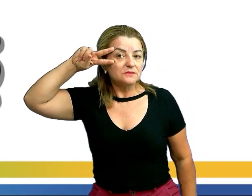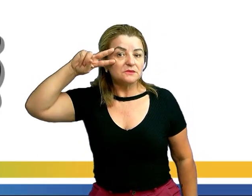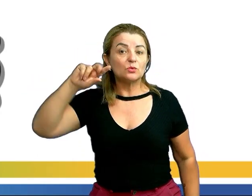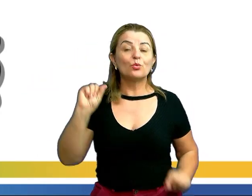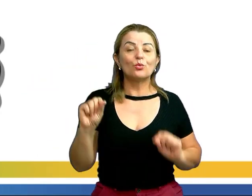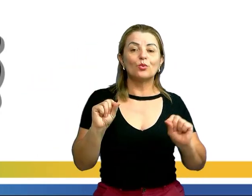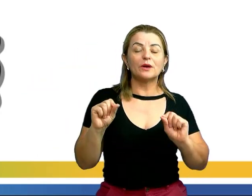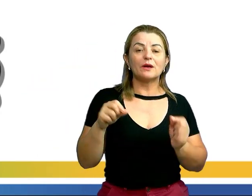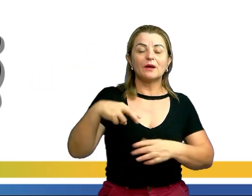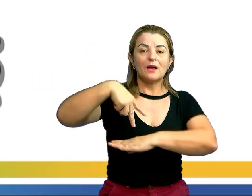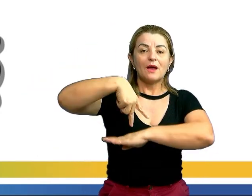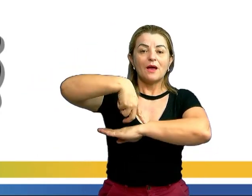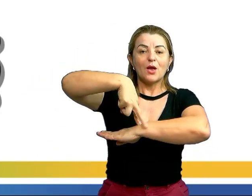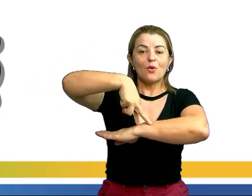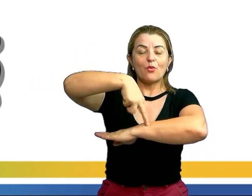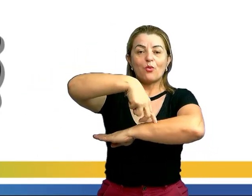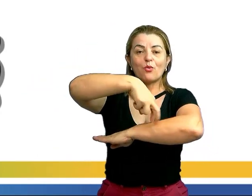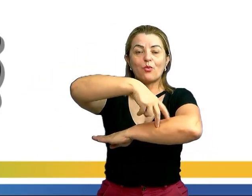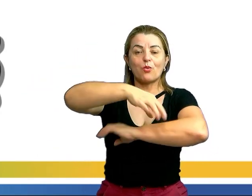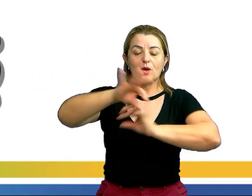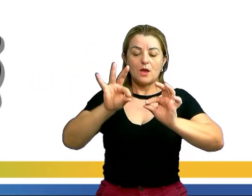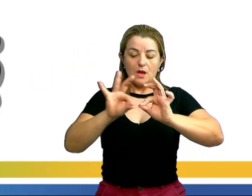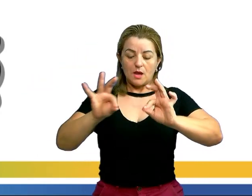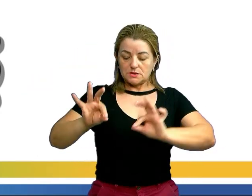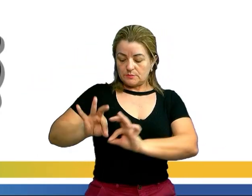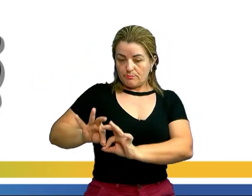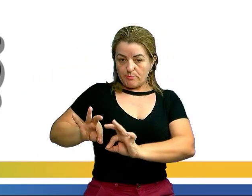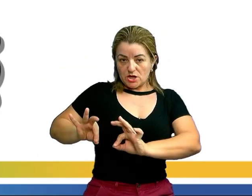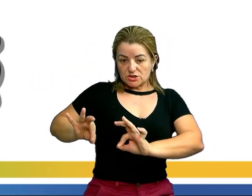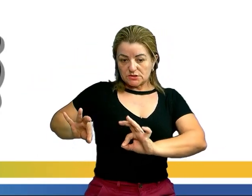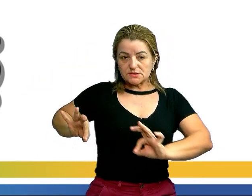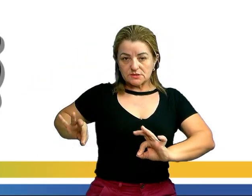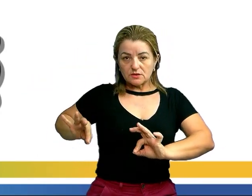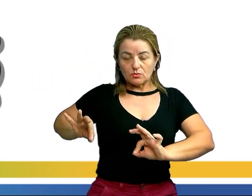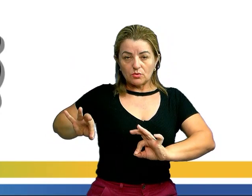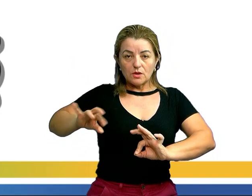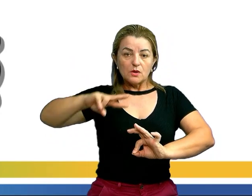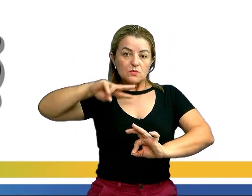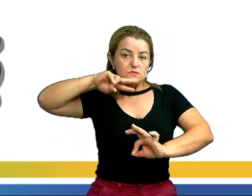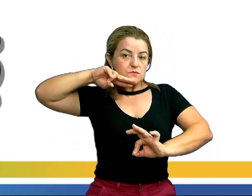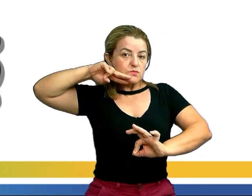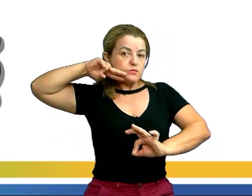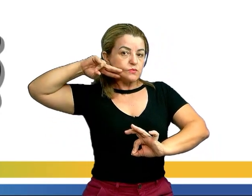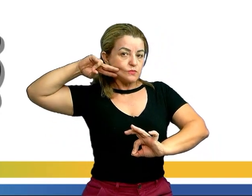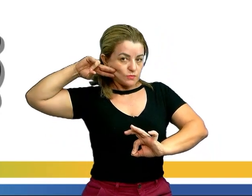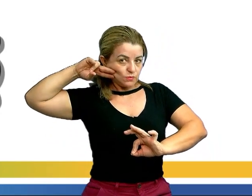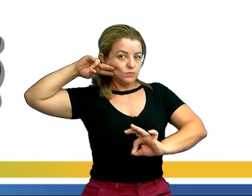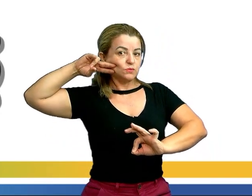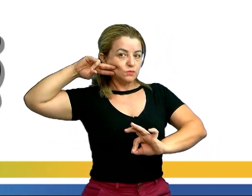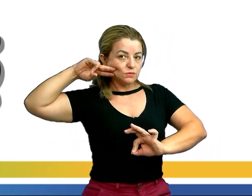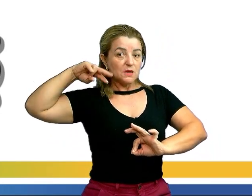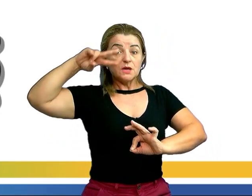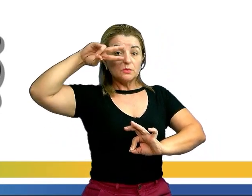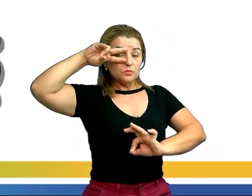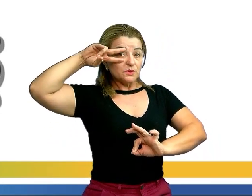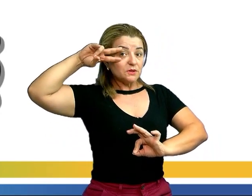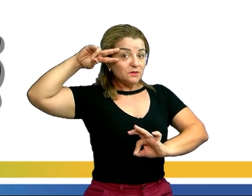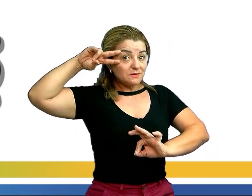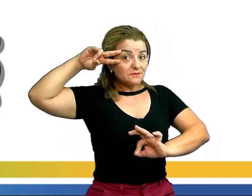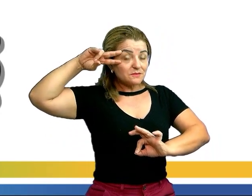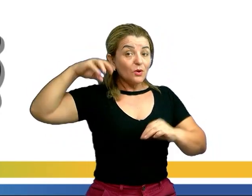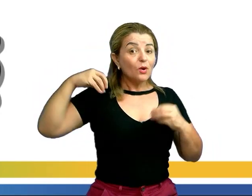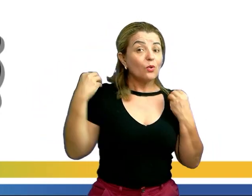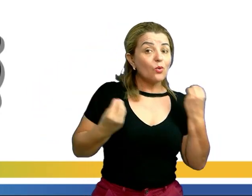fazer uma medição em fita métrica nos concursos públicos das mulheres que usavam biquínis, não só